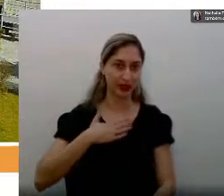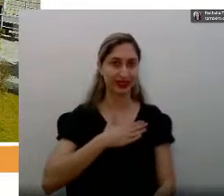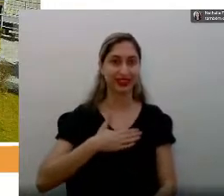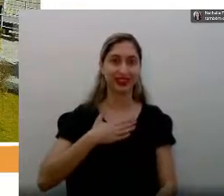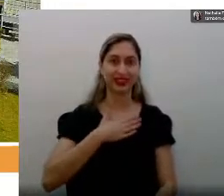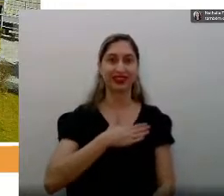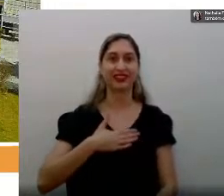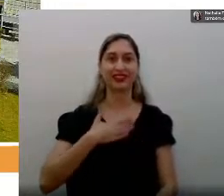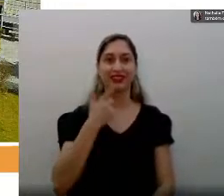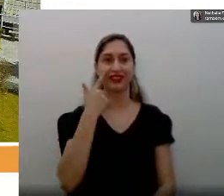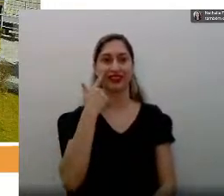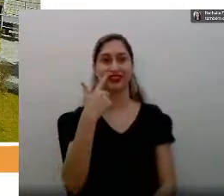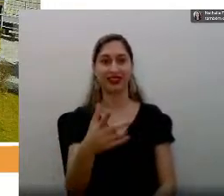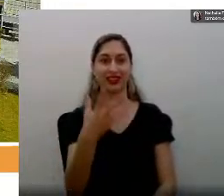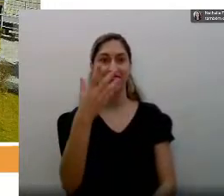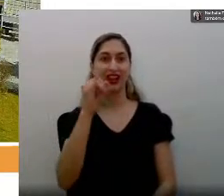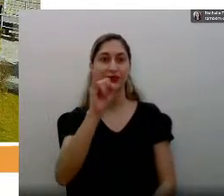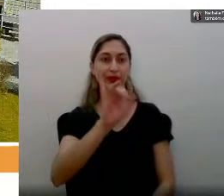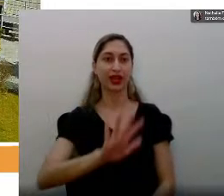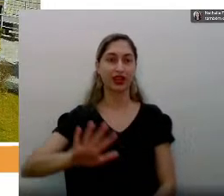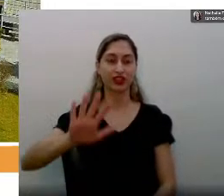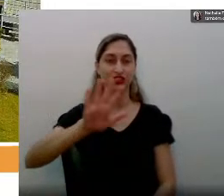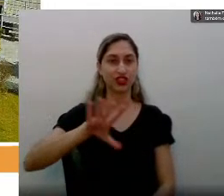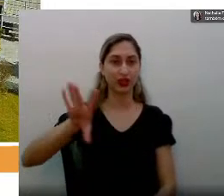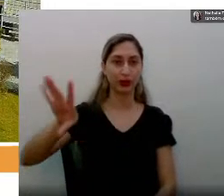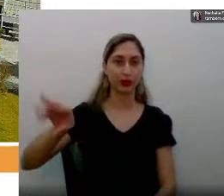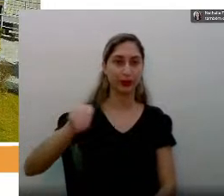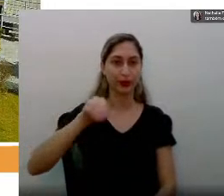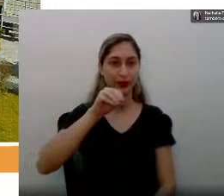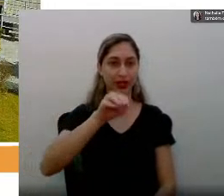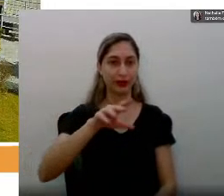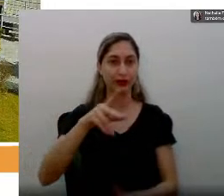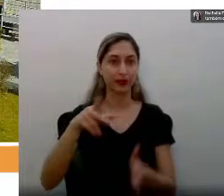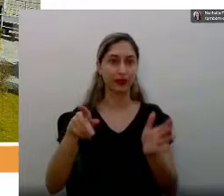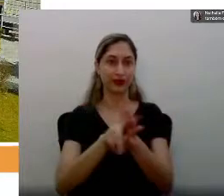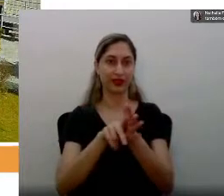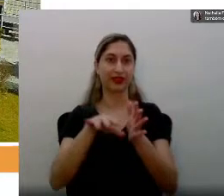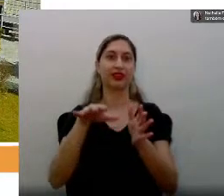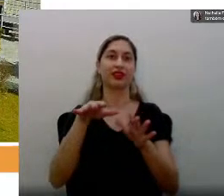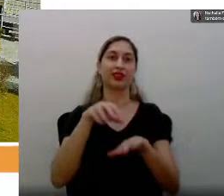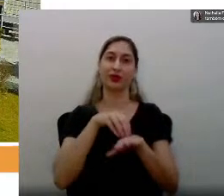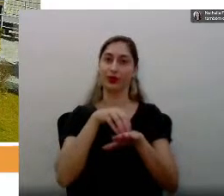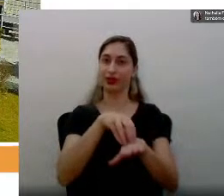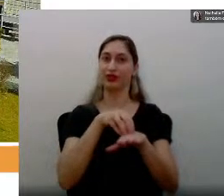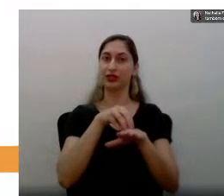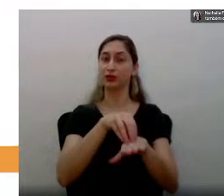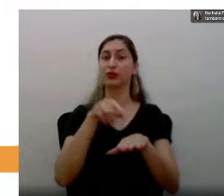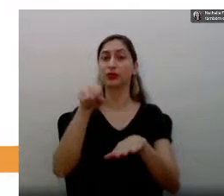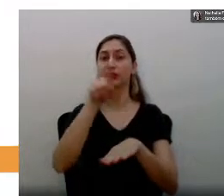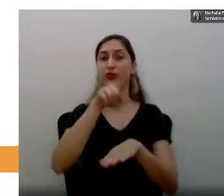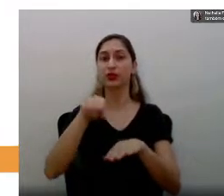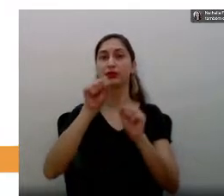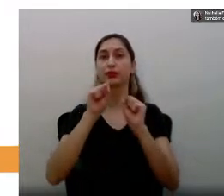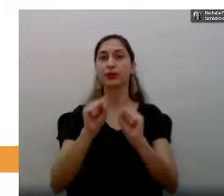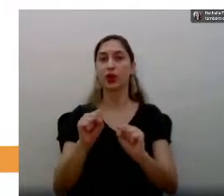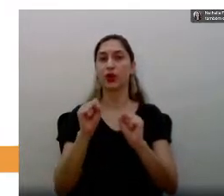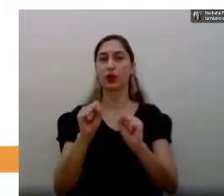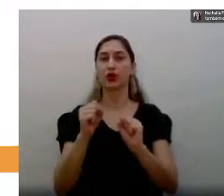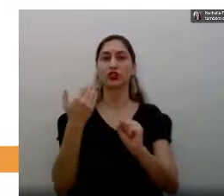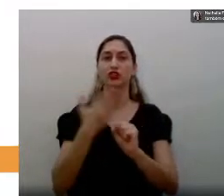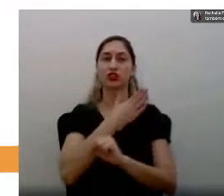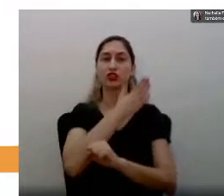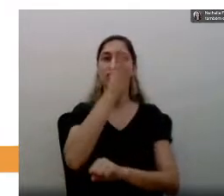peguei de um negócio de turismo né mas vocês podem procurar Brazópolis entrar no site da prefeitura que eles vão achar lá e é muito legal